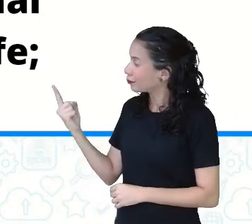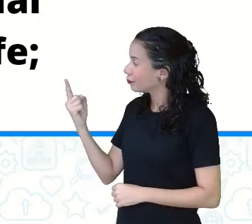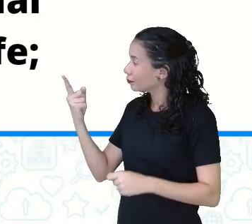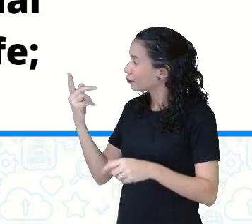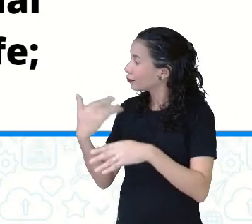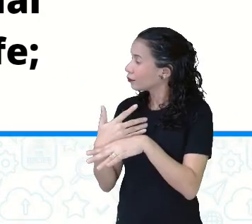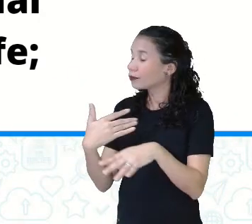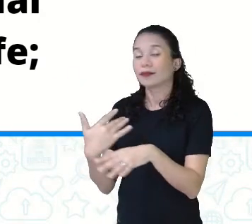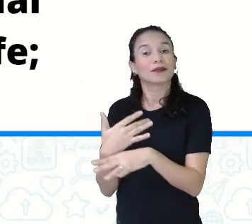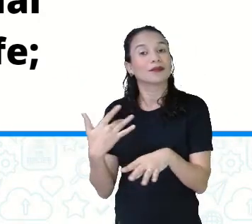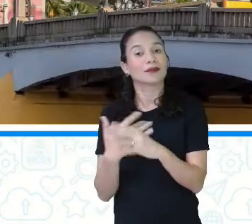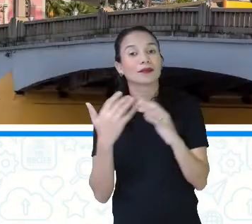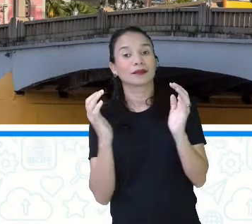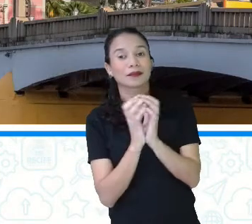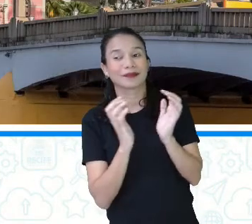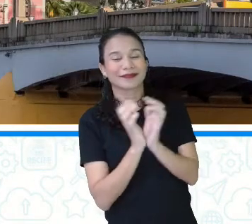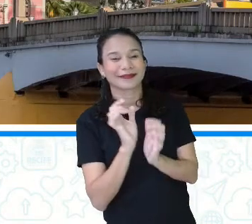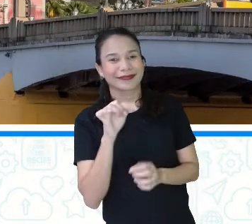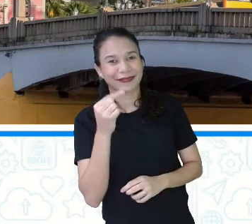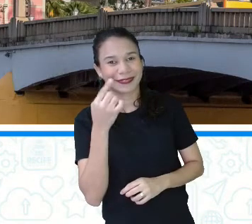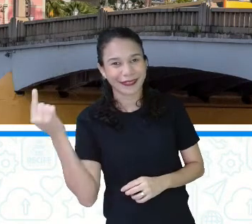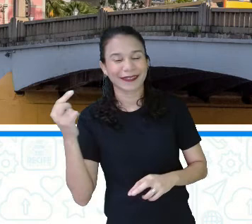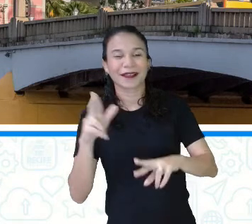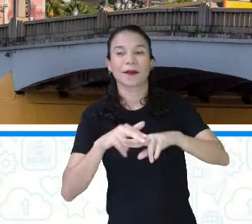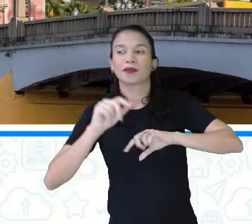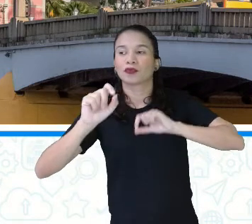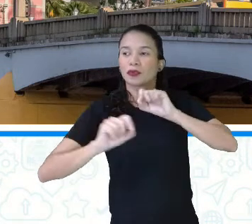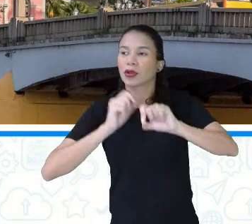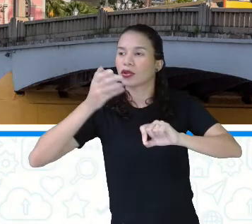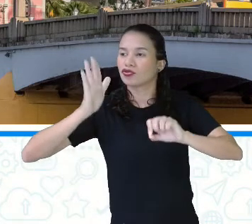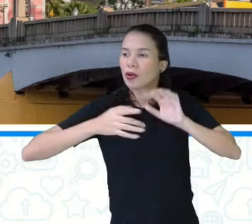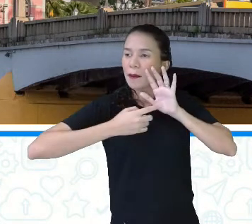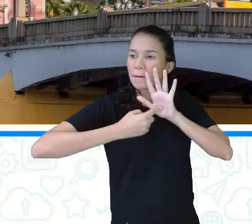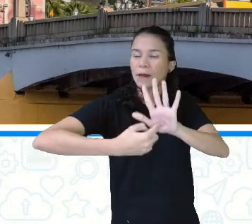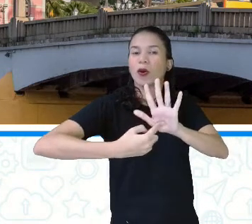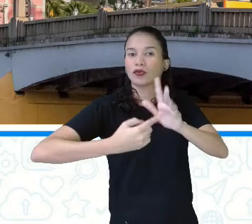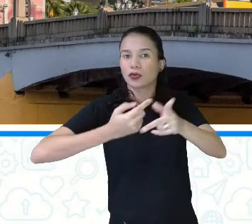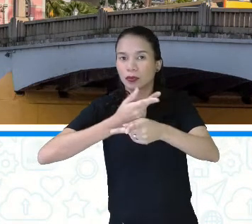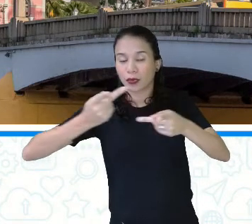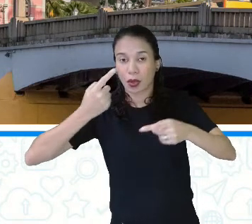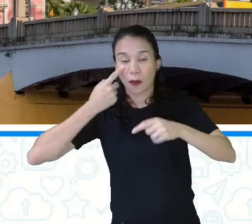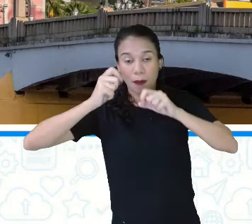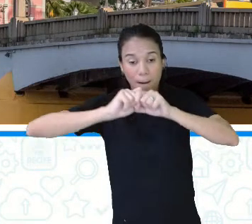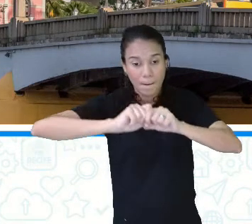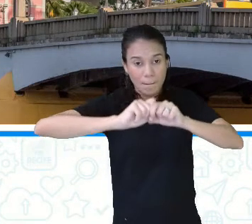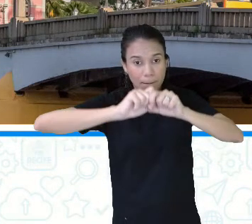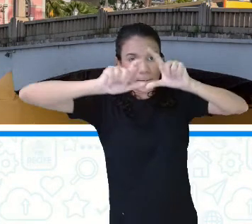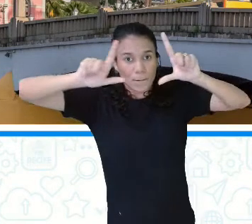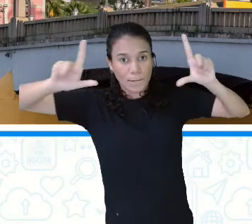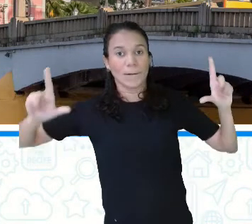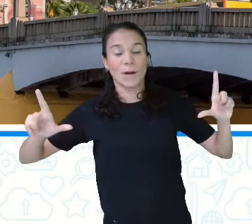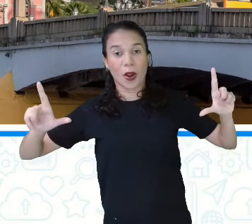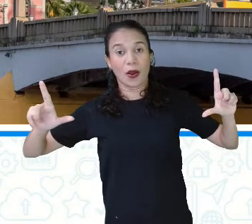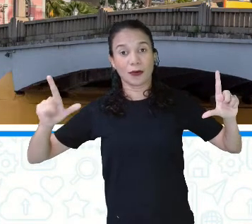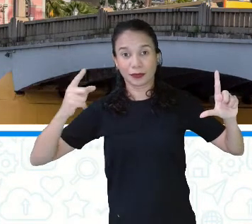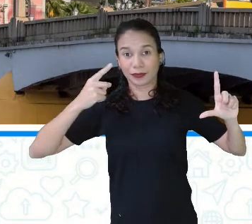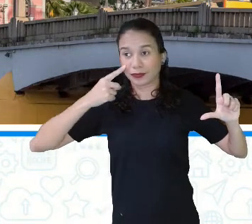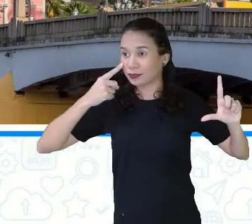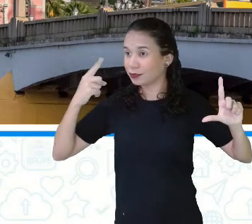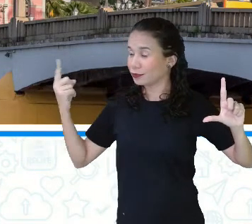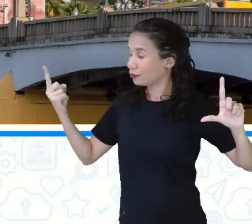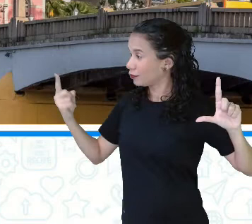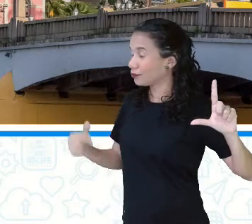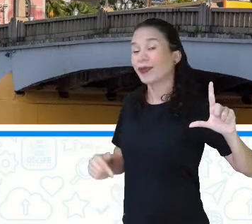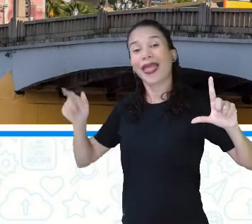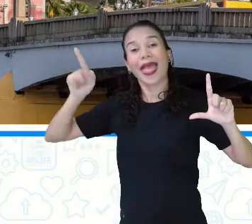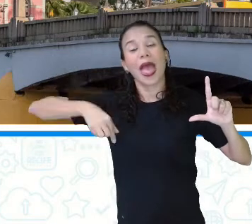cidade de Recife. É isso aí. E aí eu já trago para vocês aqui na tela este patrimônio material,